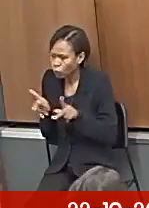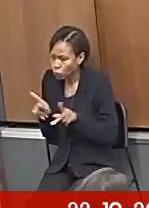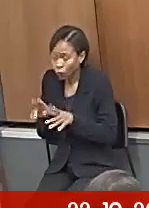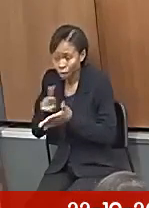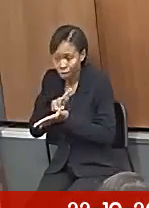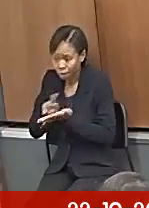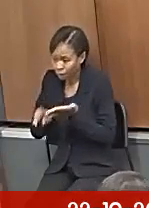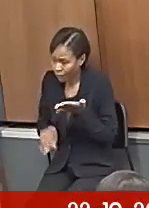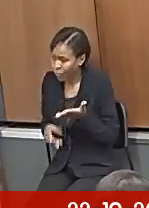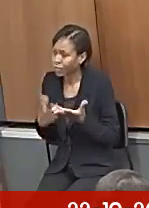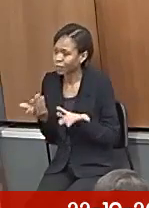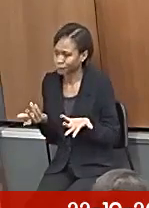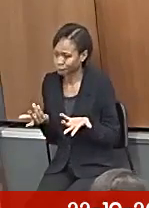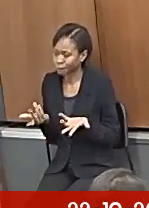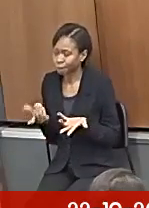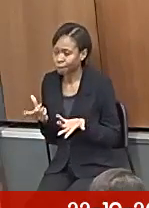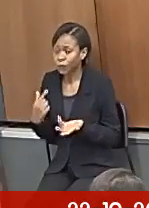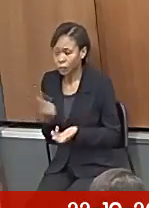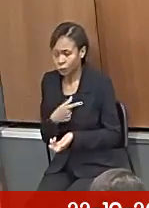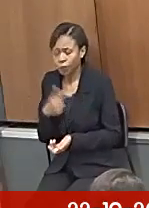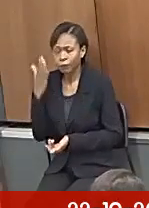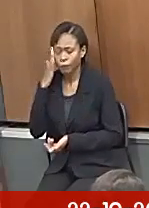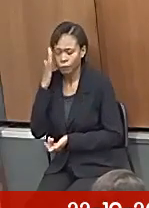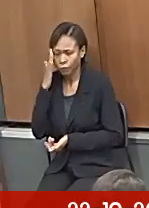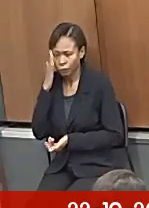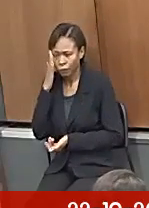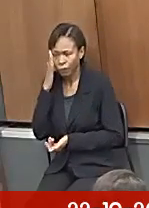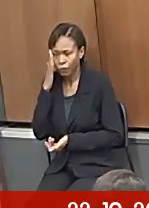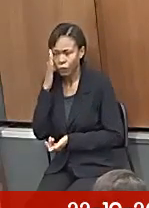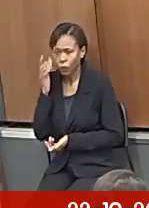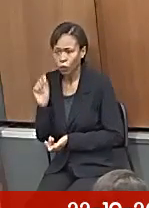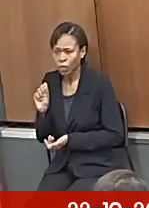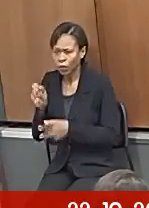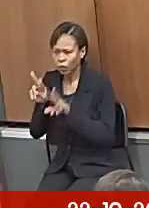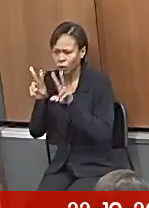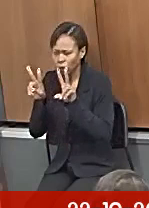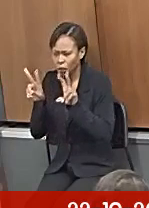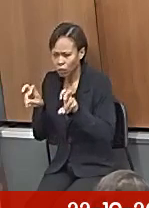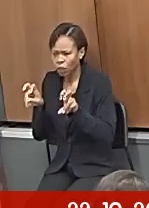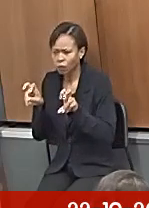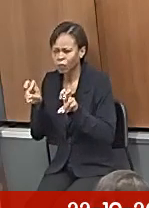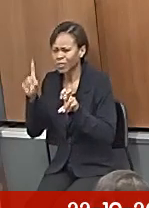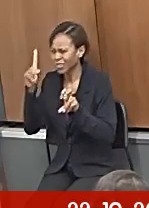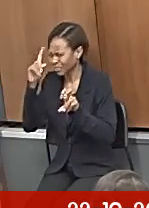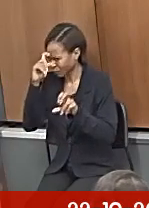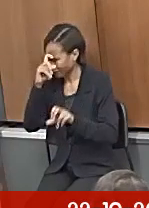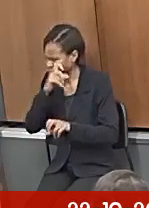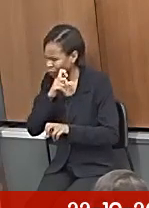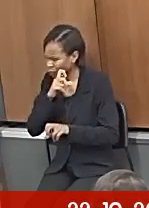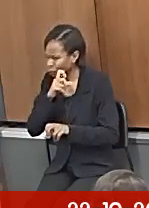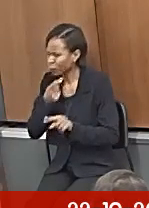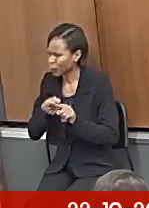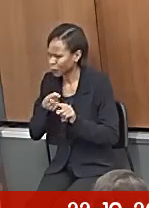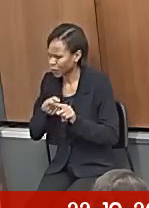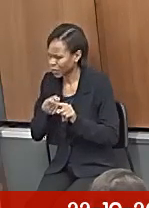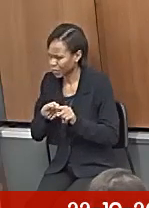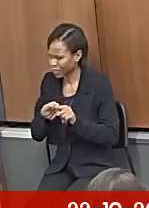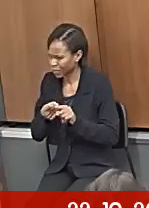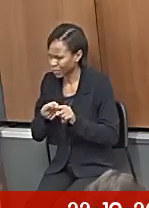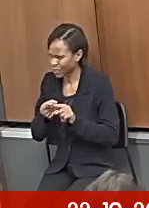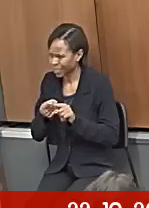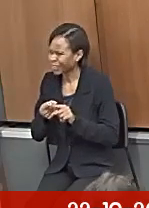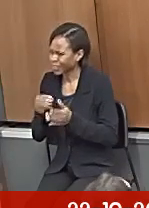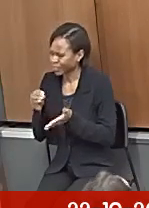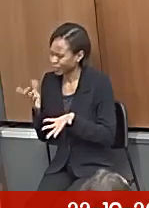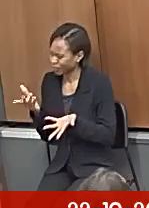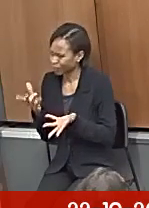muitos professores. Então, a gente sabe, né, que o tema é difícil, porque a gente sabe que nem todo mundo sente a dor do